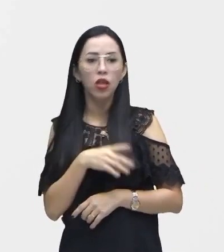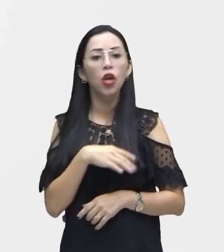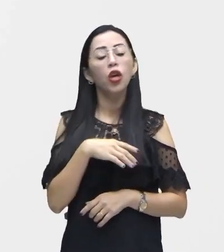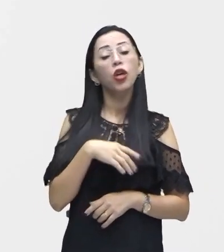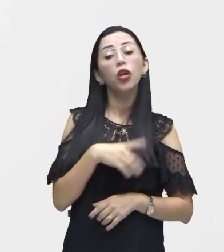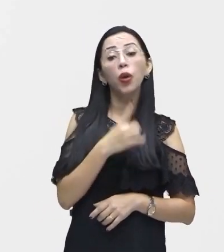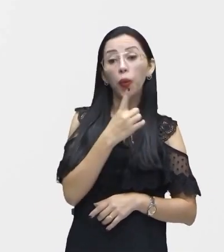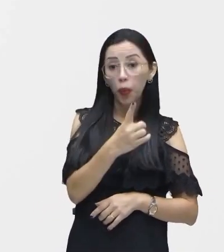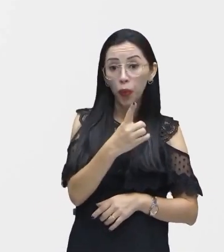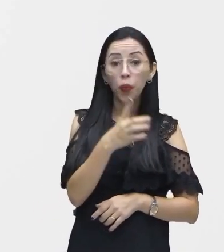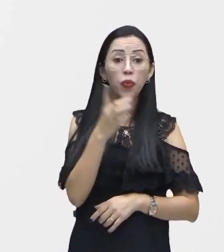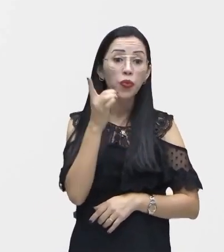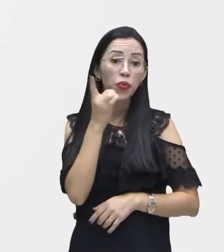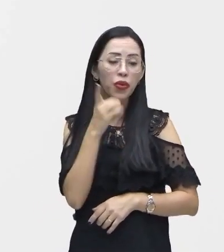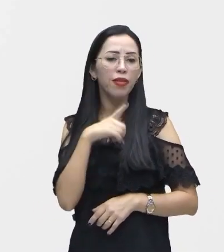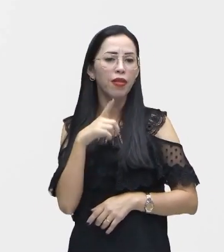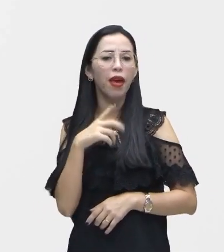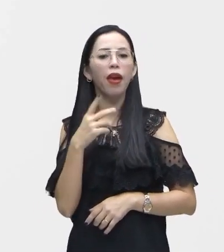Aqui comigo.